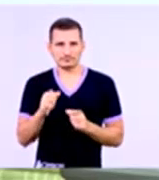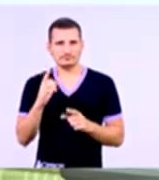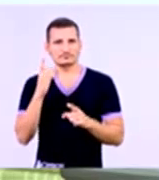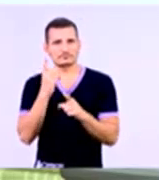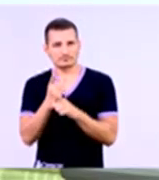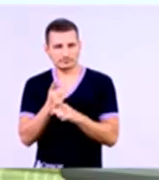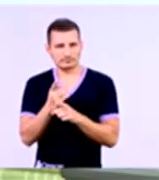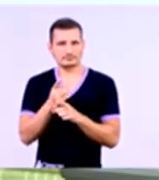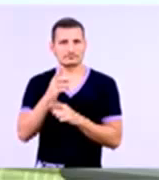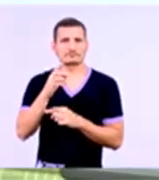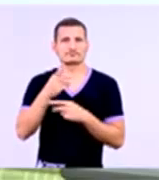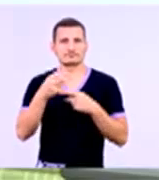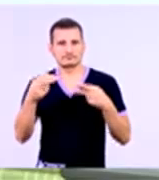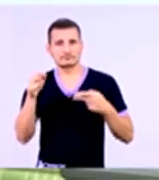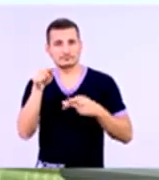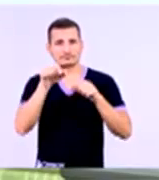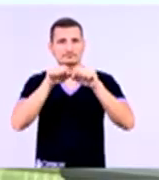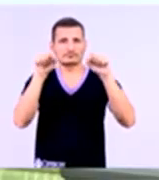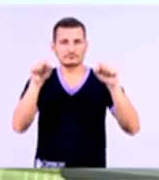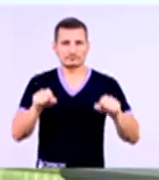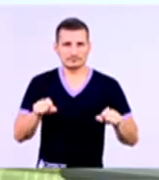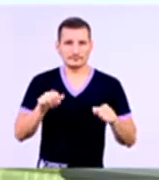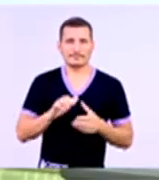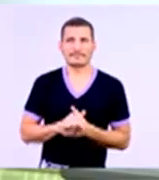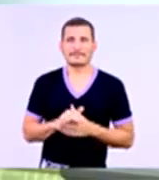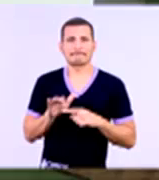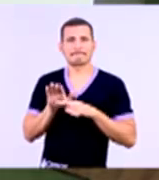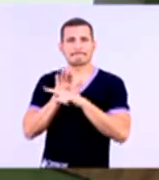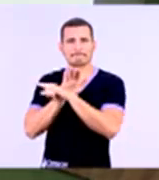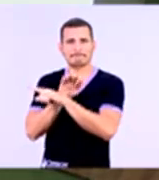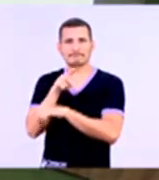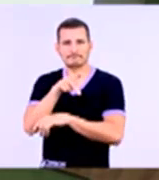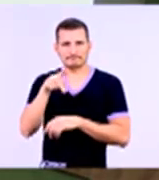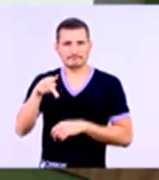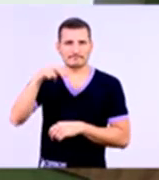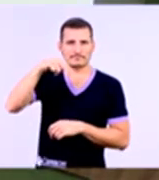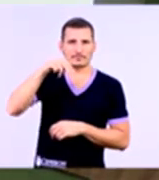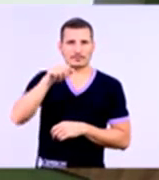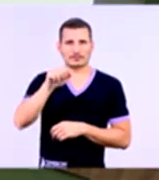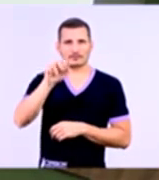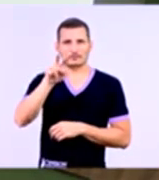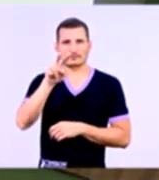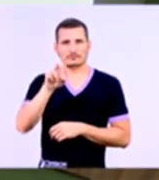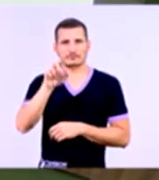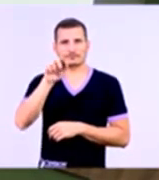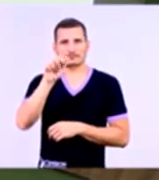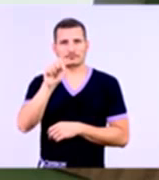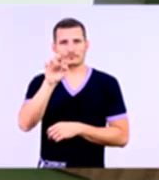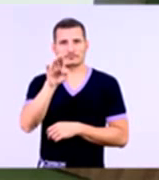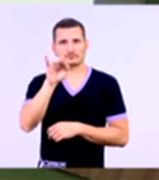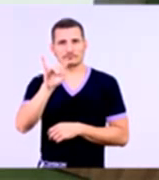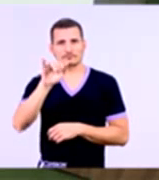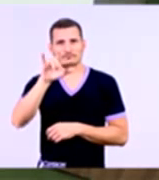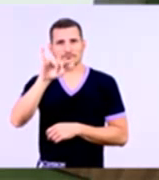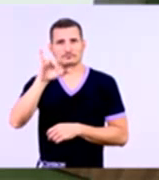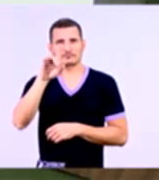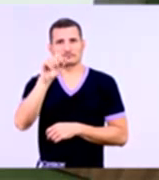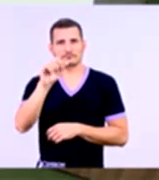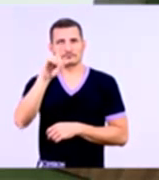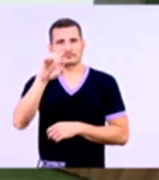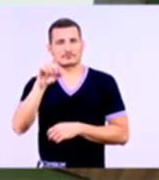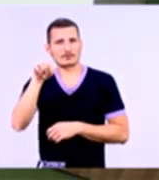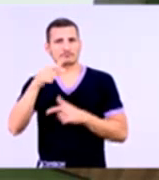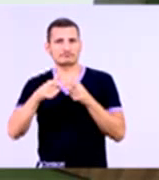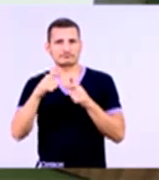de recurso naquele sistema. Professor, navegabilidade é o problema principal